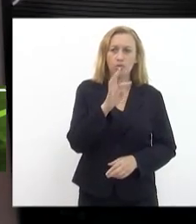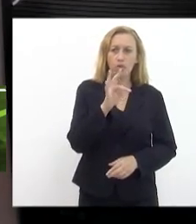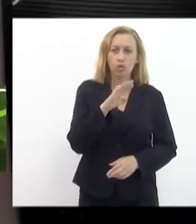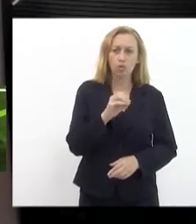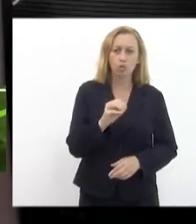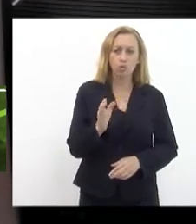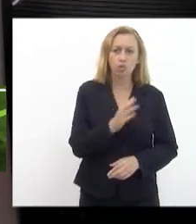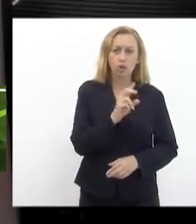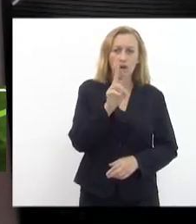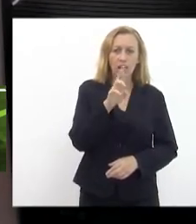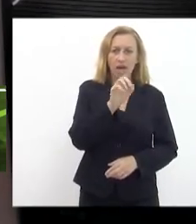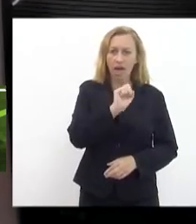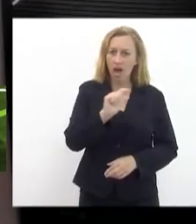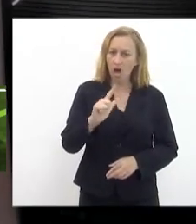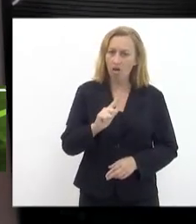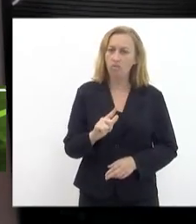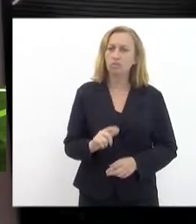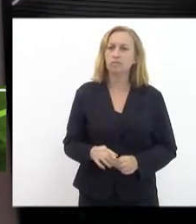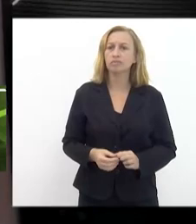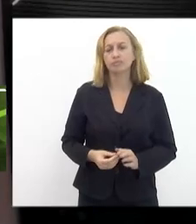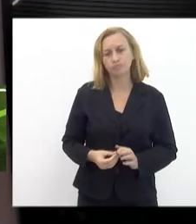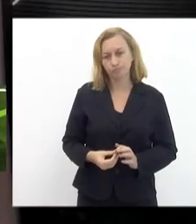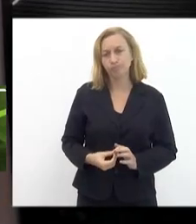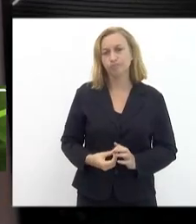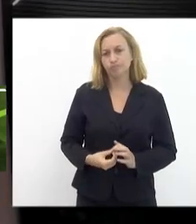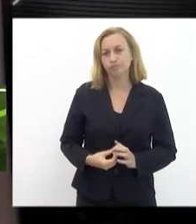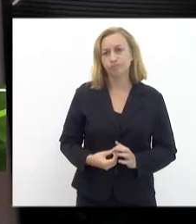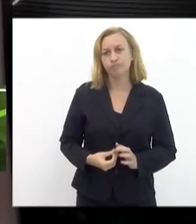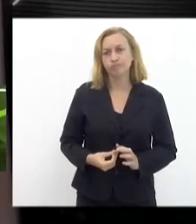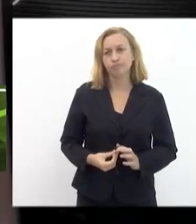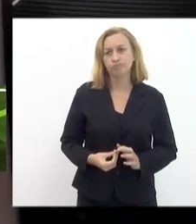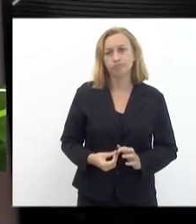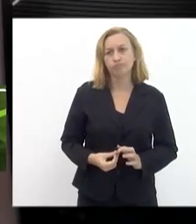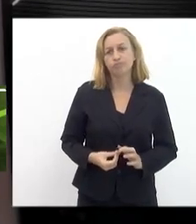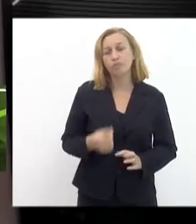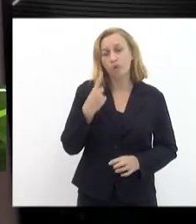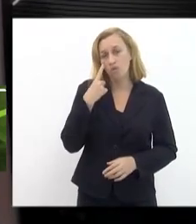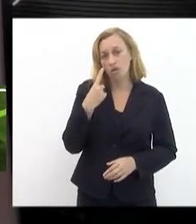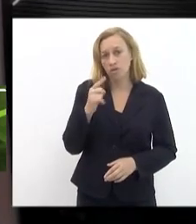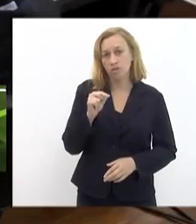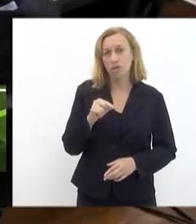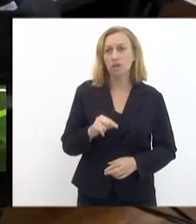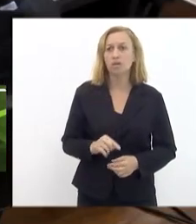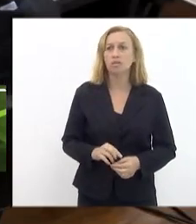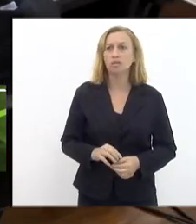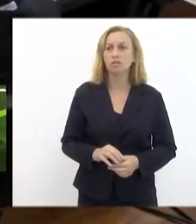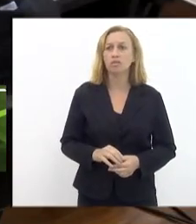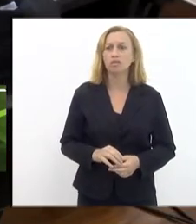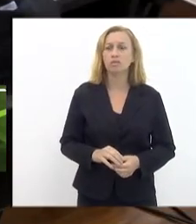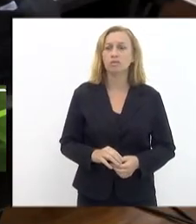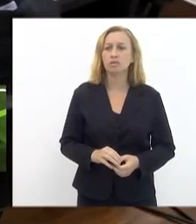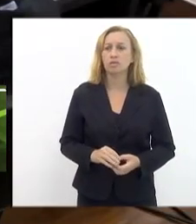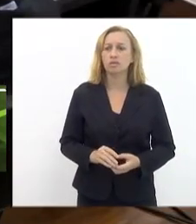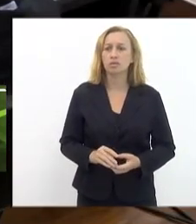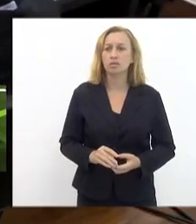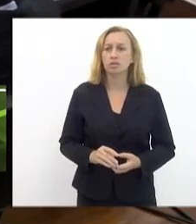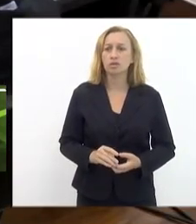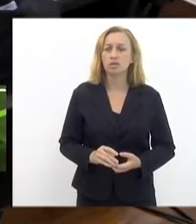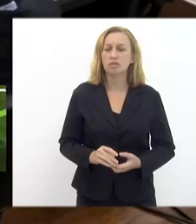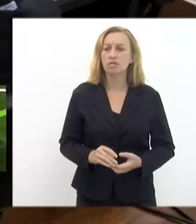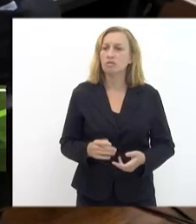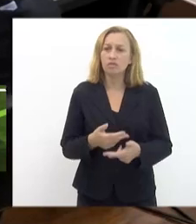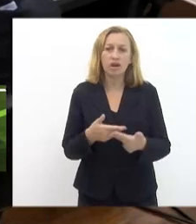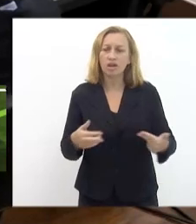entendeu então a gente eu fiquei eu tô vendo aqui eu tô vendo aqui exatamente o carro na frente dos Bois ah